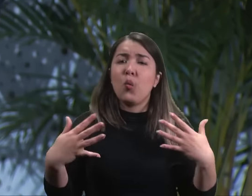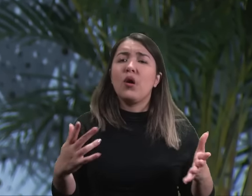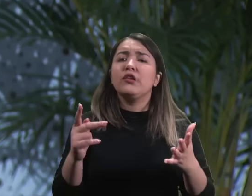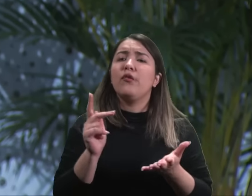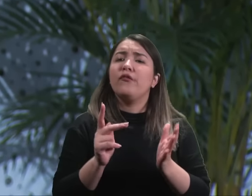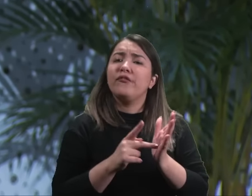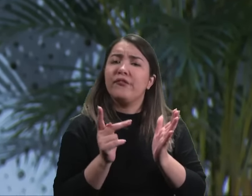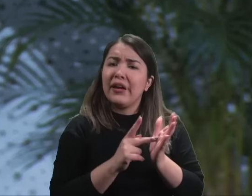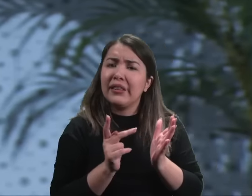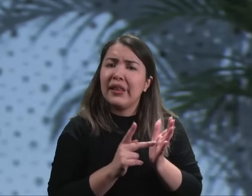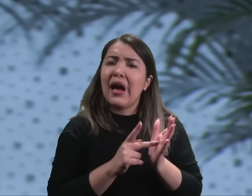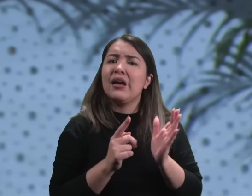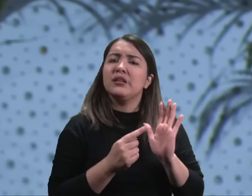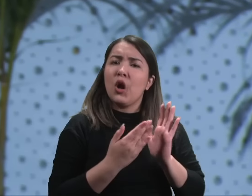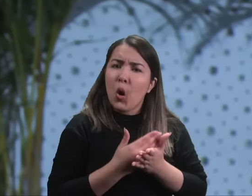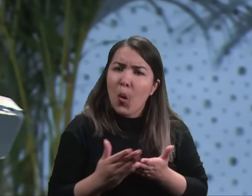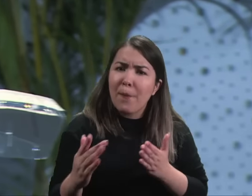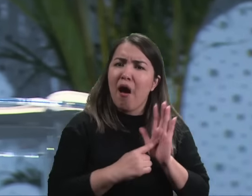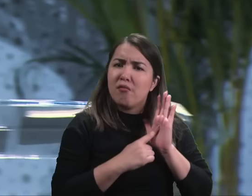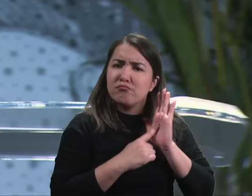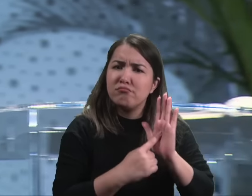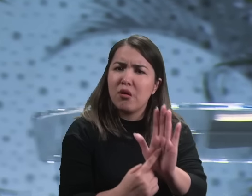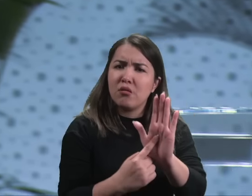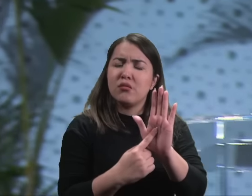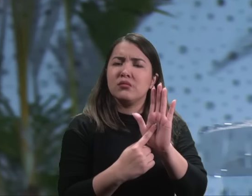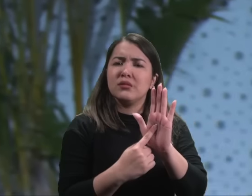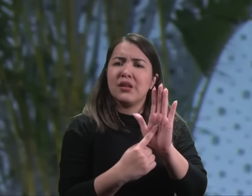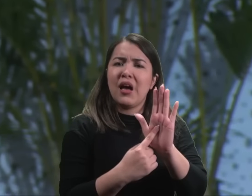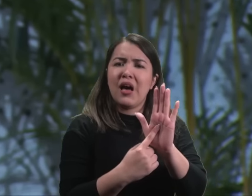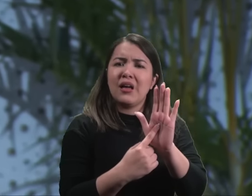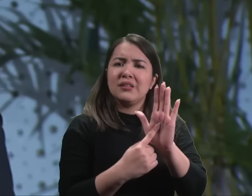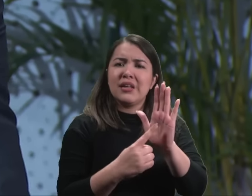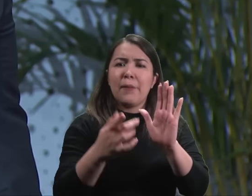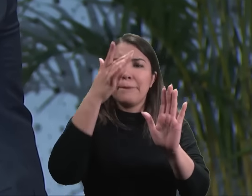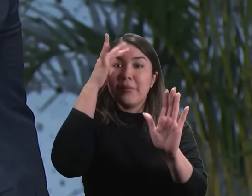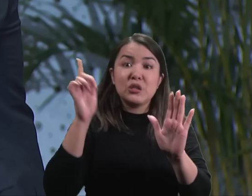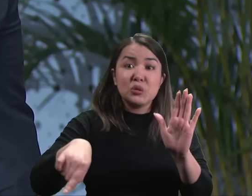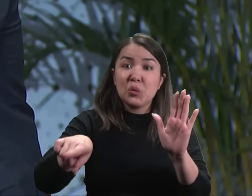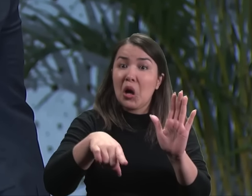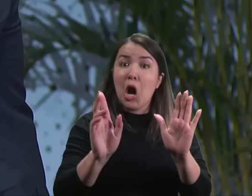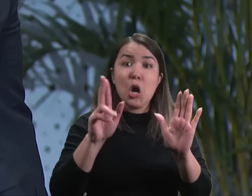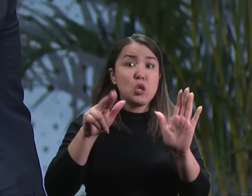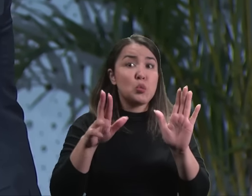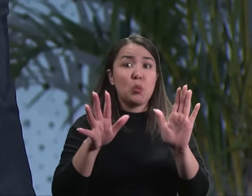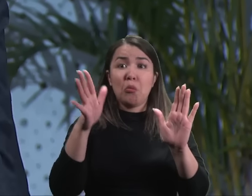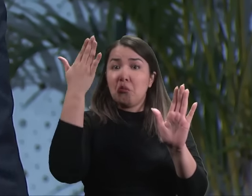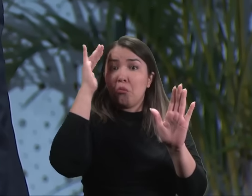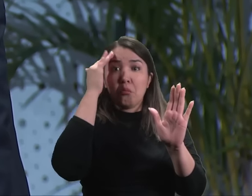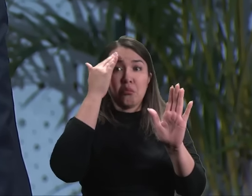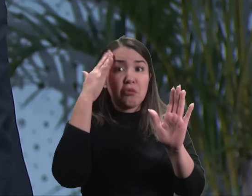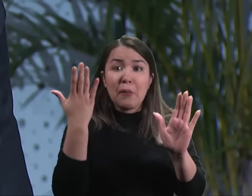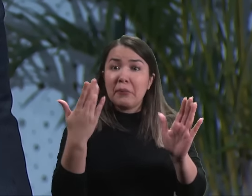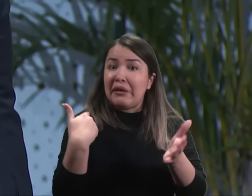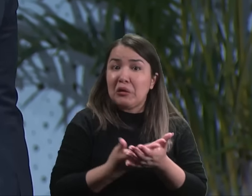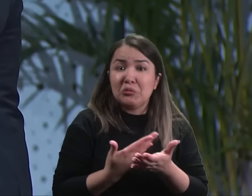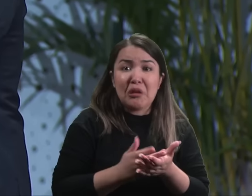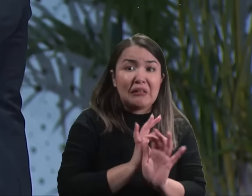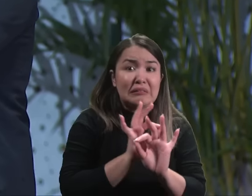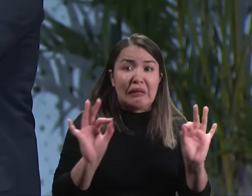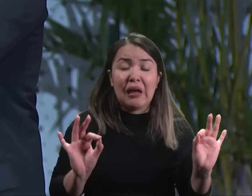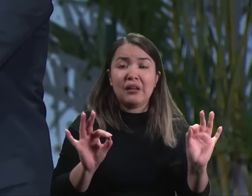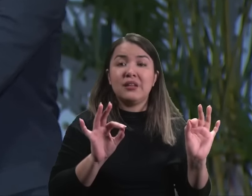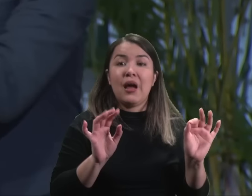Santuário começam a ser de novo restauradas e reveladas aqueles que jamais haviam conhecido ou sequer estudado porque